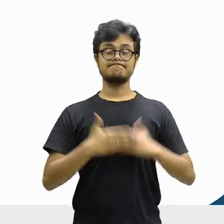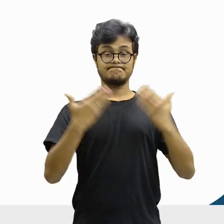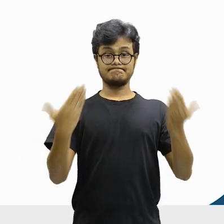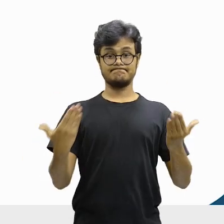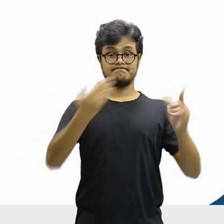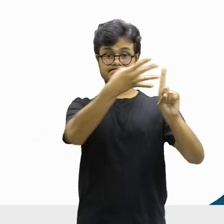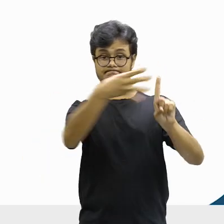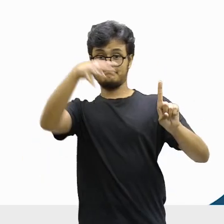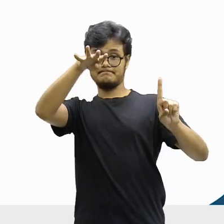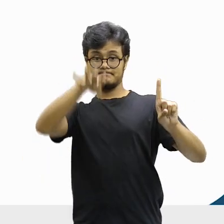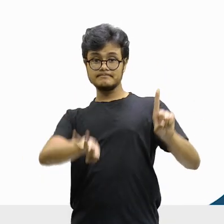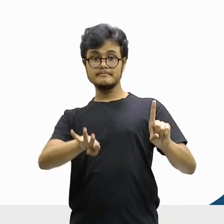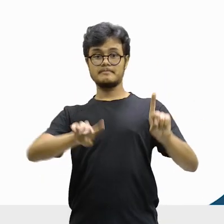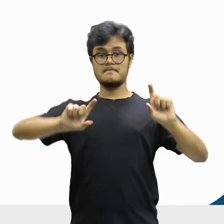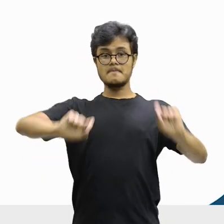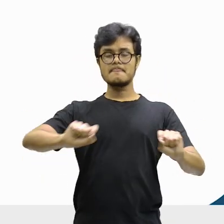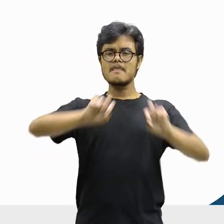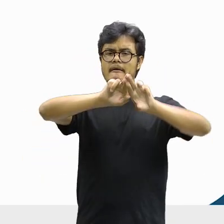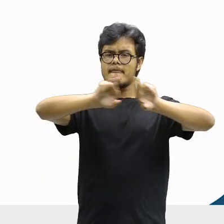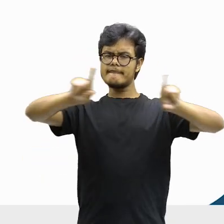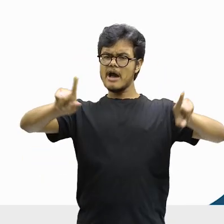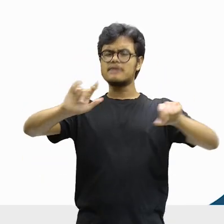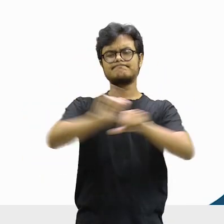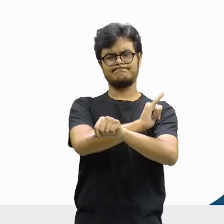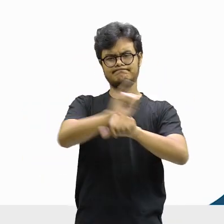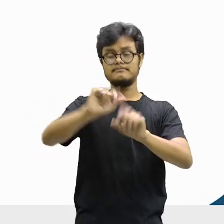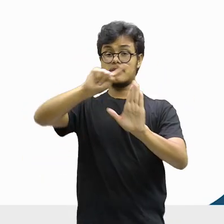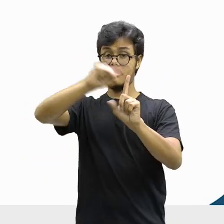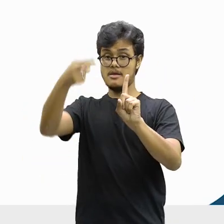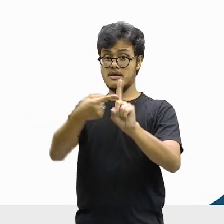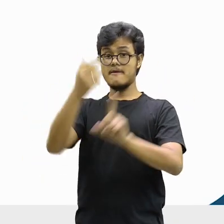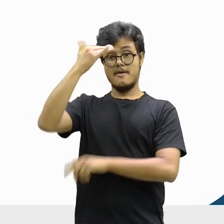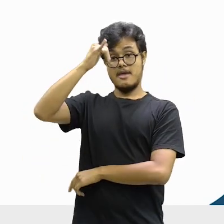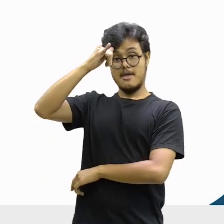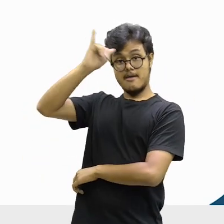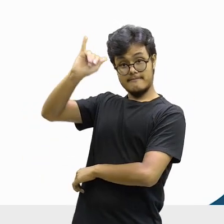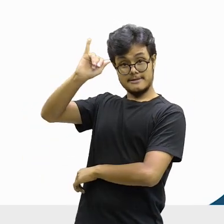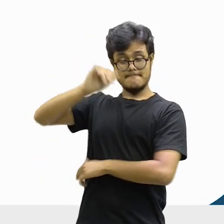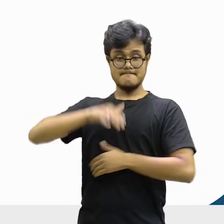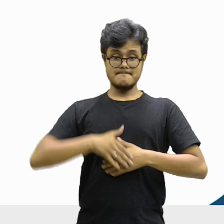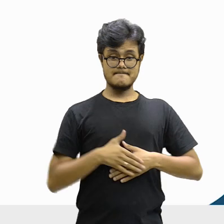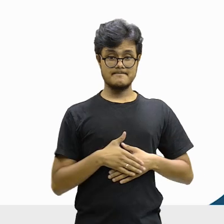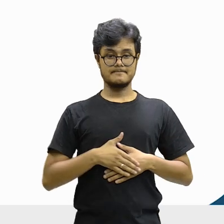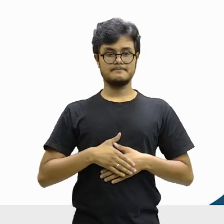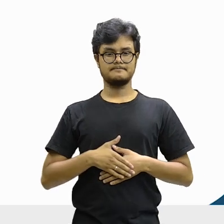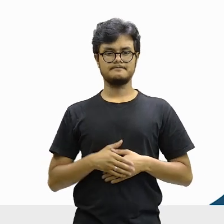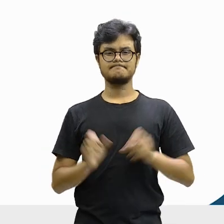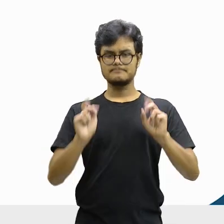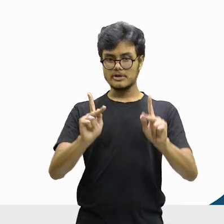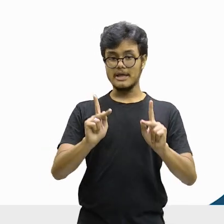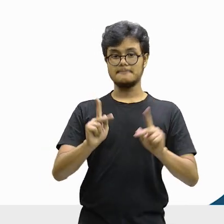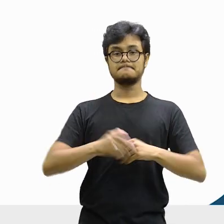a tabela seguinte, que contém diversas formas de contraceptivos